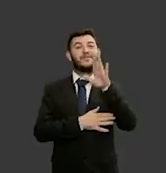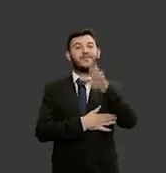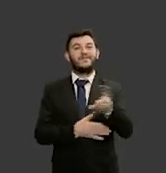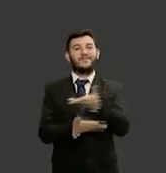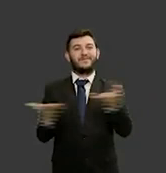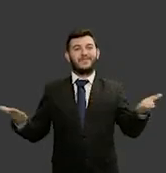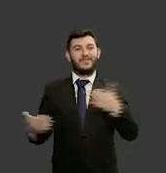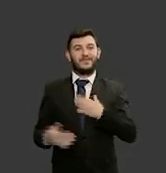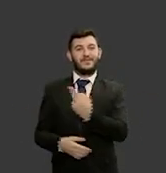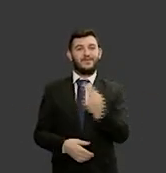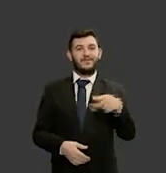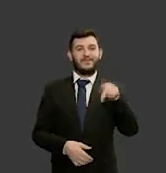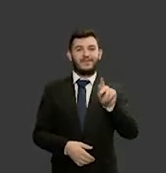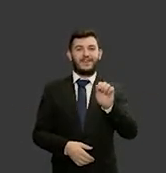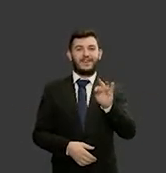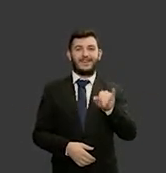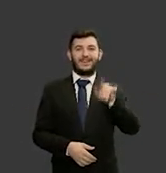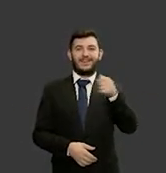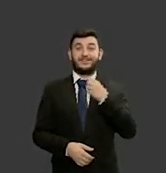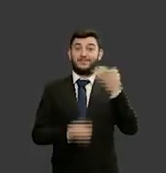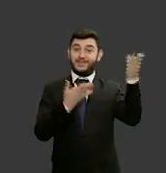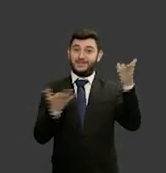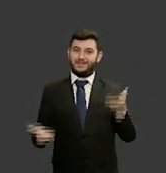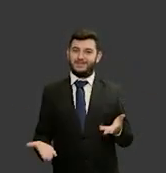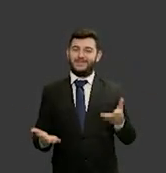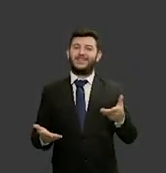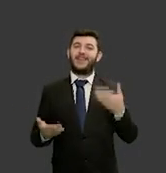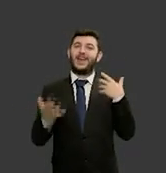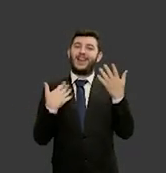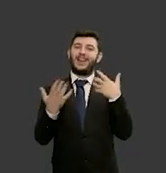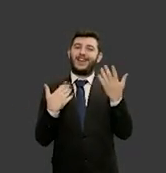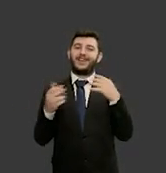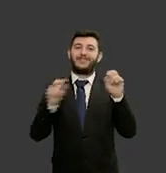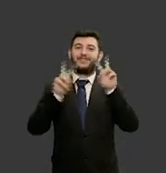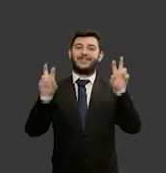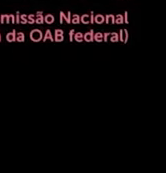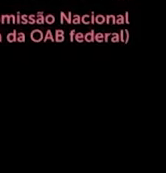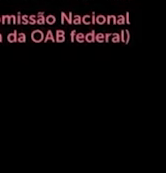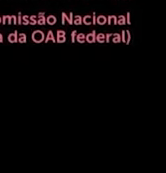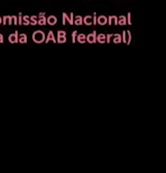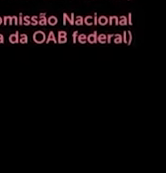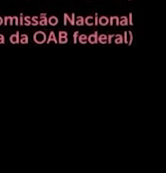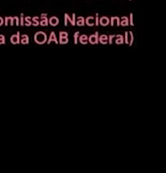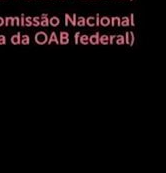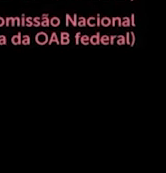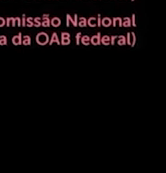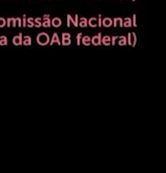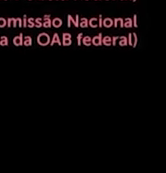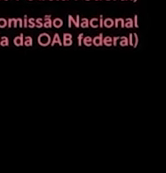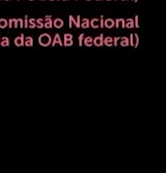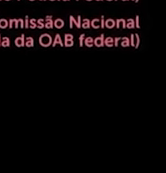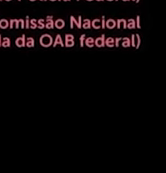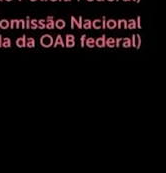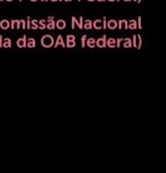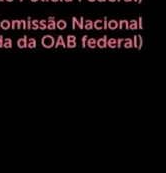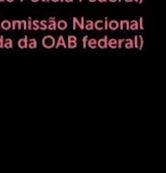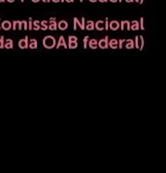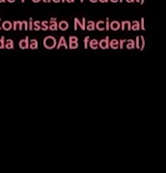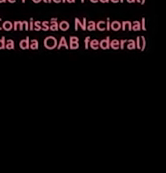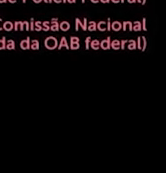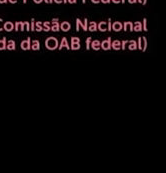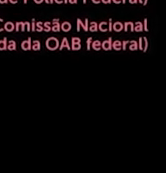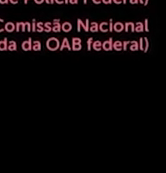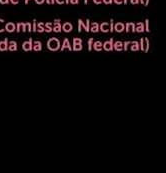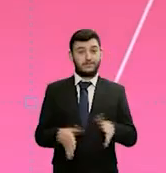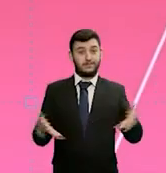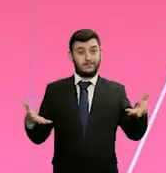Superior Tribunal de Justiça promove debate sobre participação feminina na sociedade. O evento faz parte de uma série de ações durante o Mês